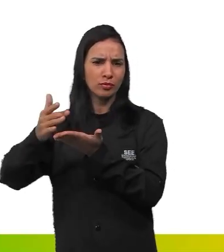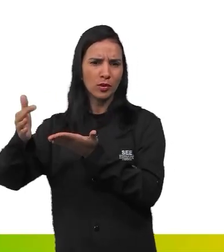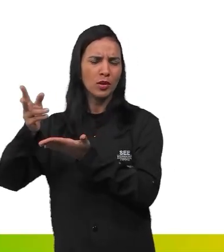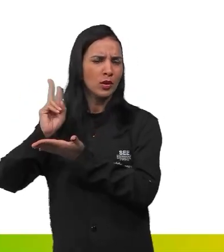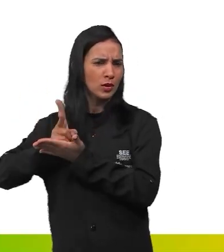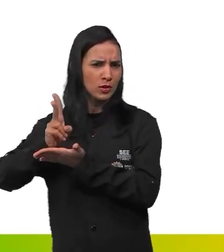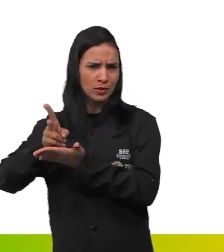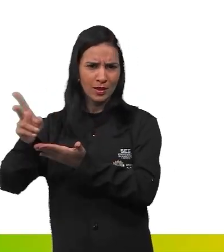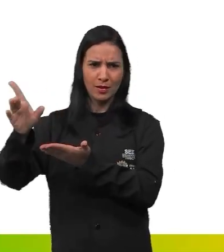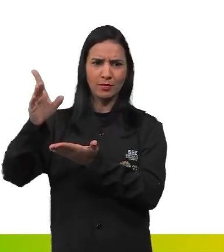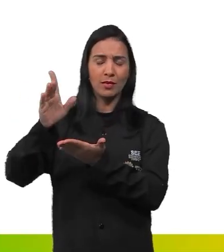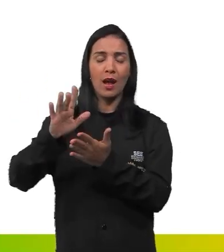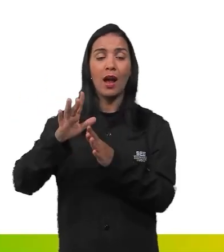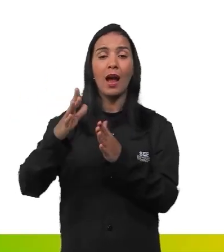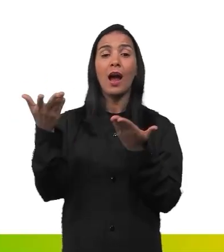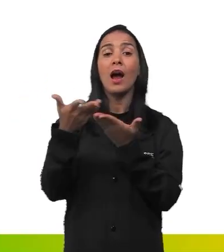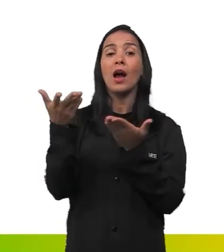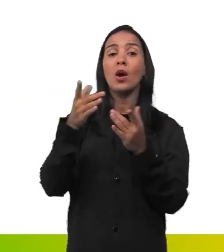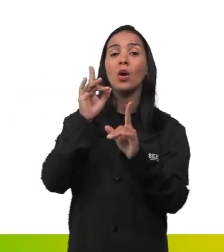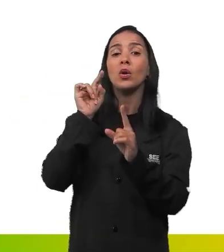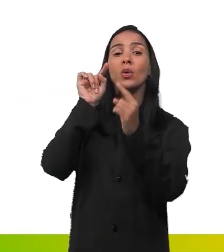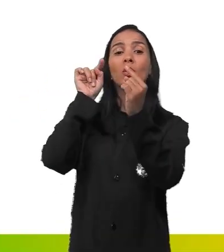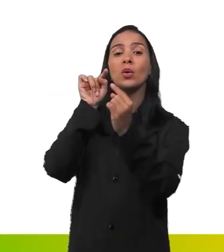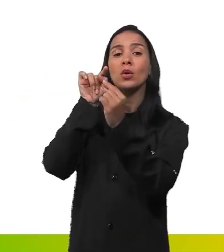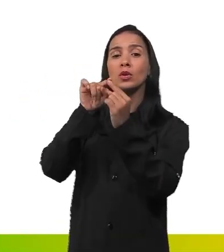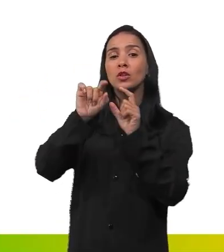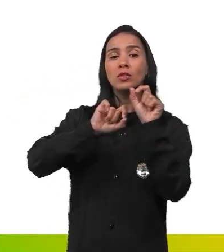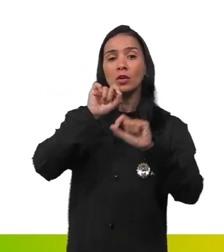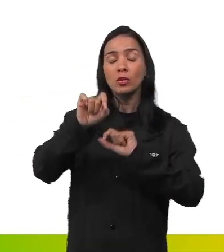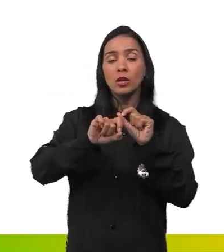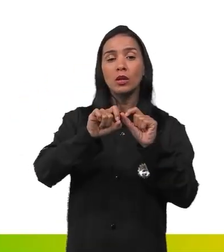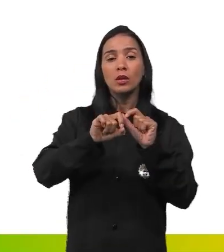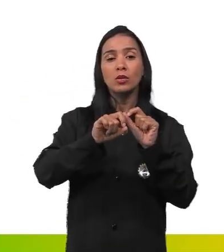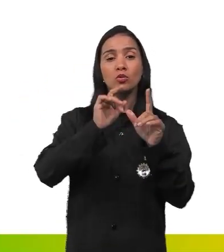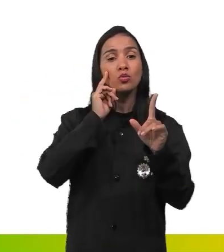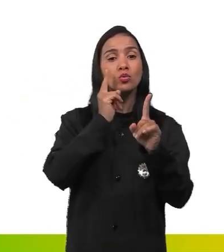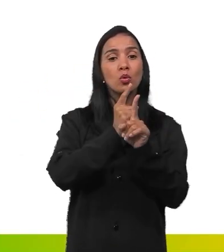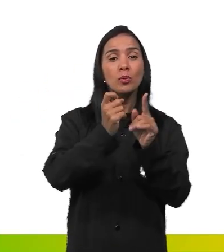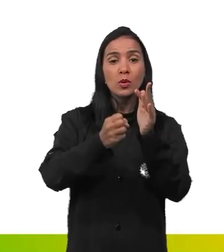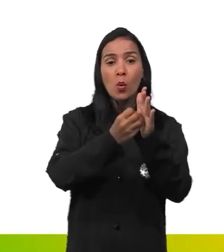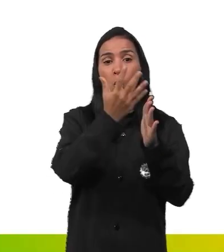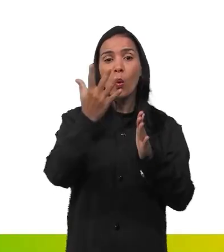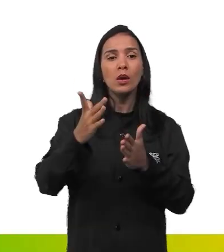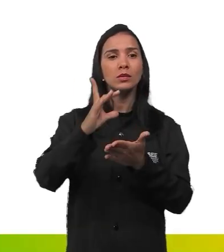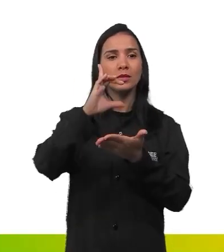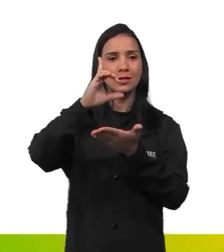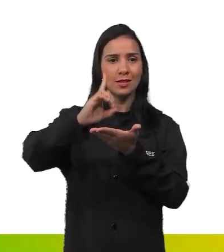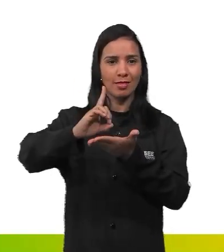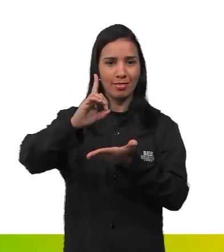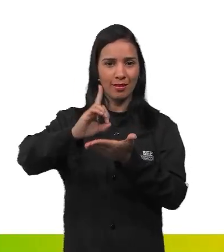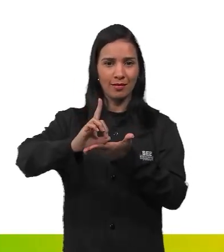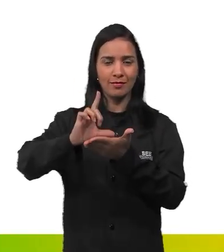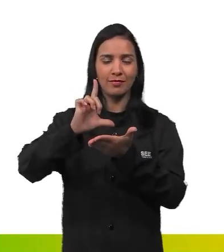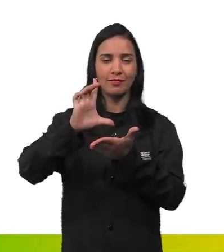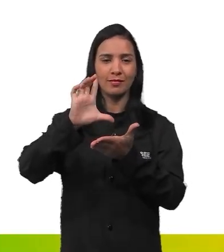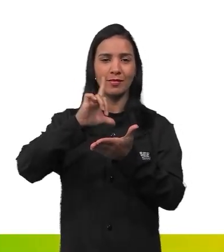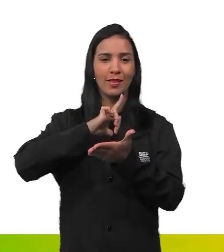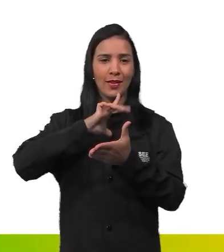descobrirmos quantos Ds tem nessa soma. Mas isso não é difícil de perceber. Veja o seguinte, os